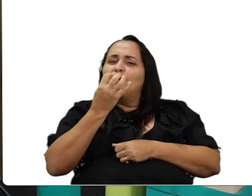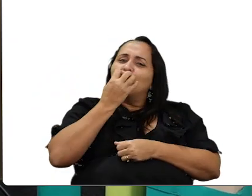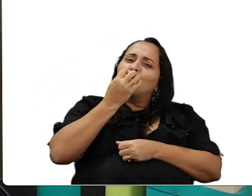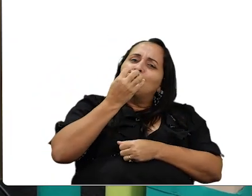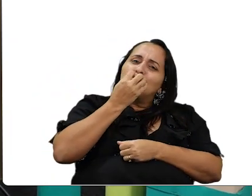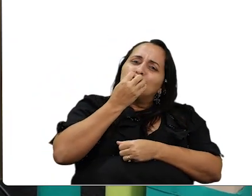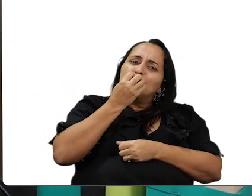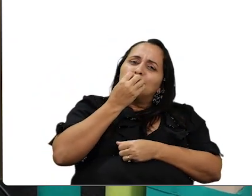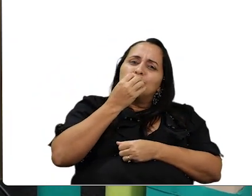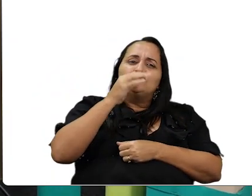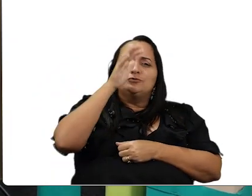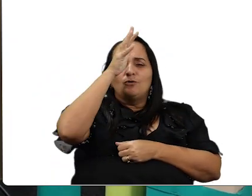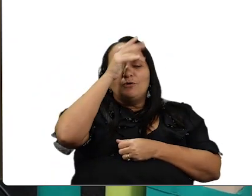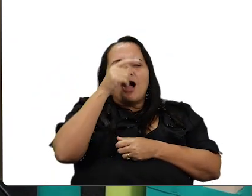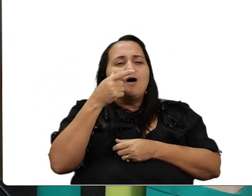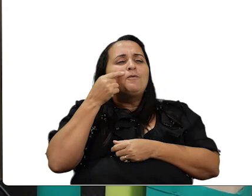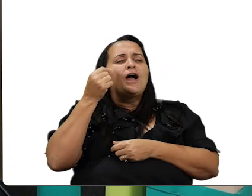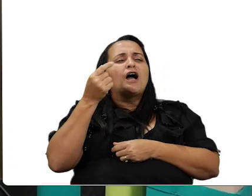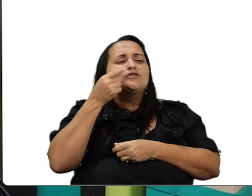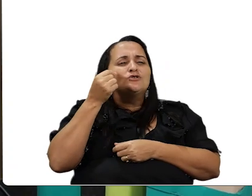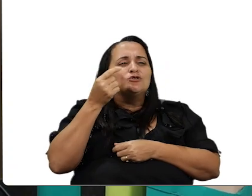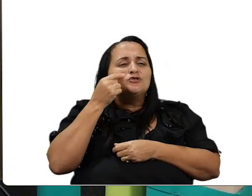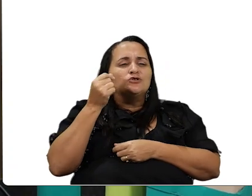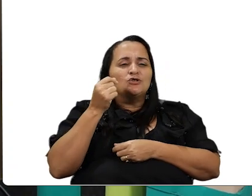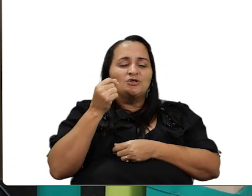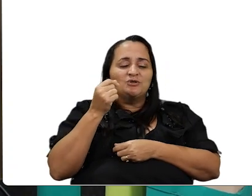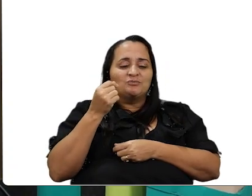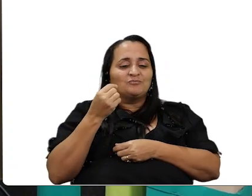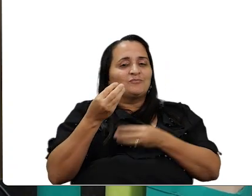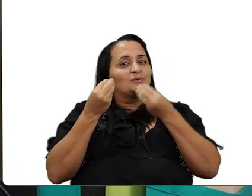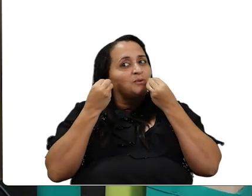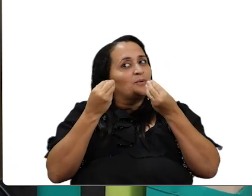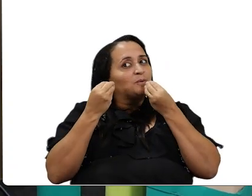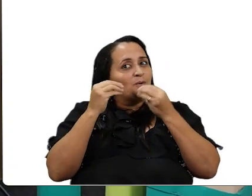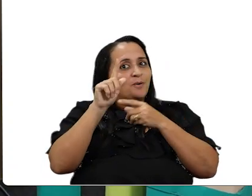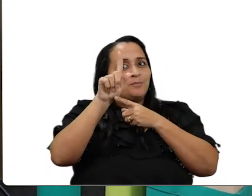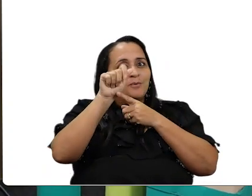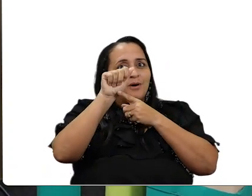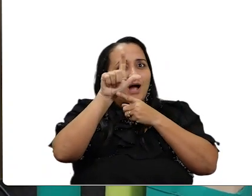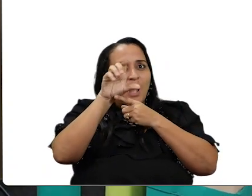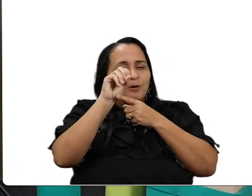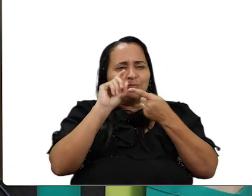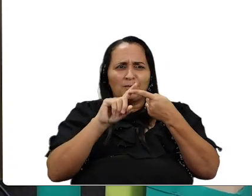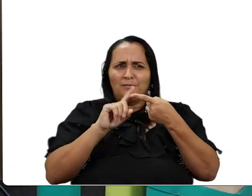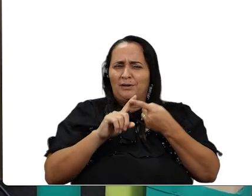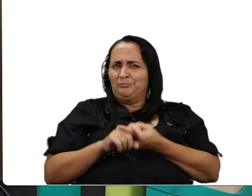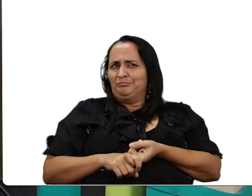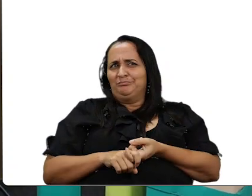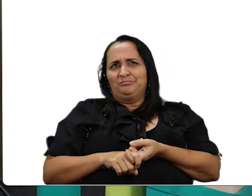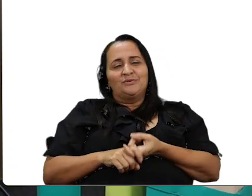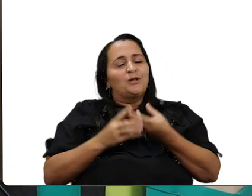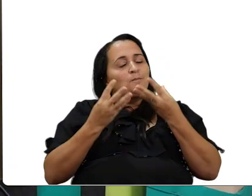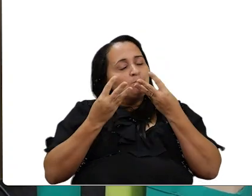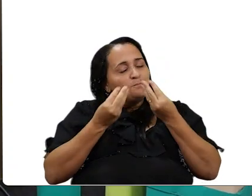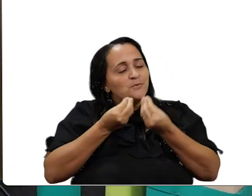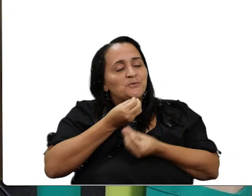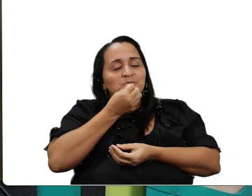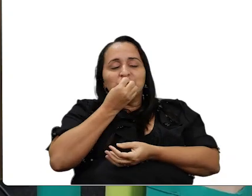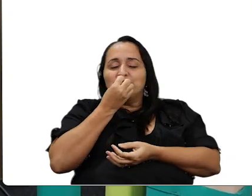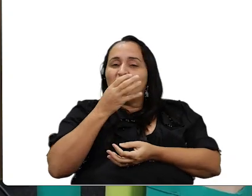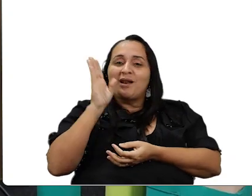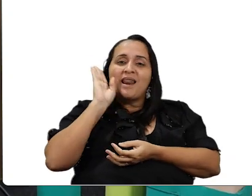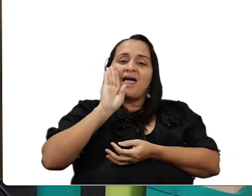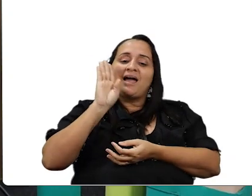cachorro canta, o gatinho vai cantar e o galo? É muito legal a gente